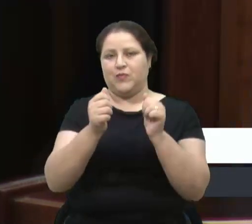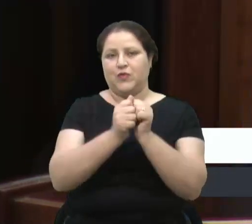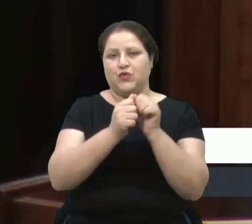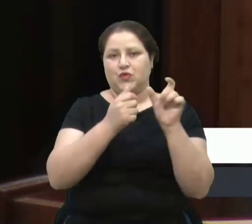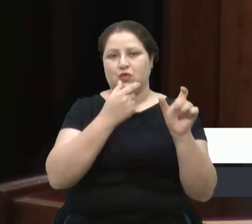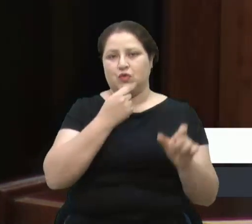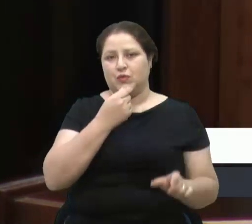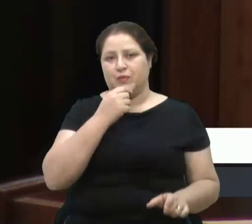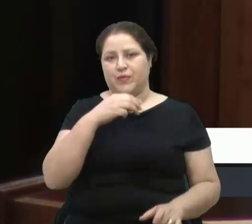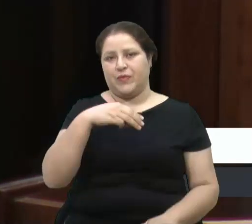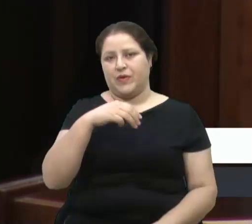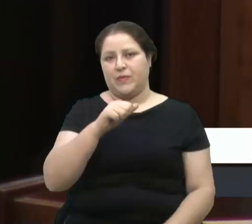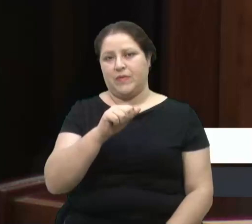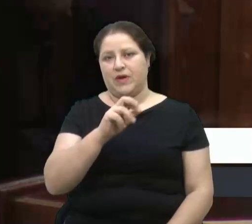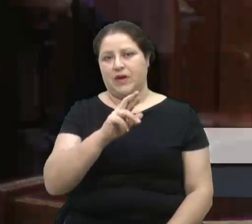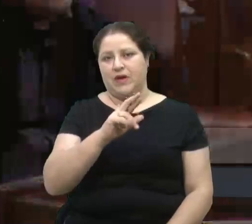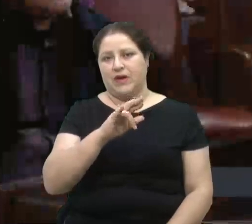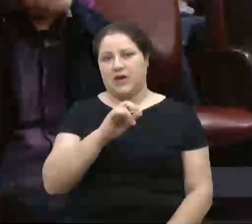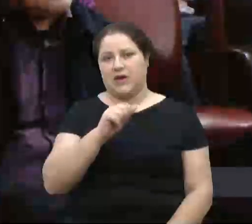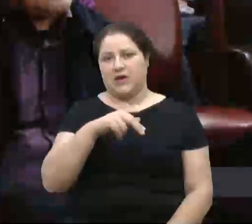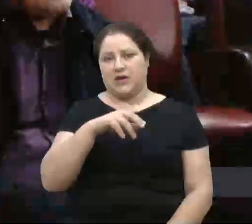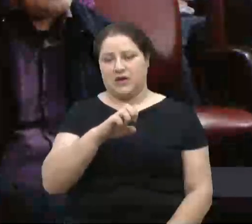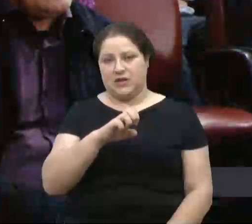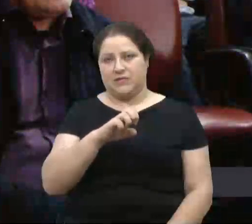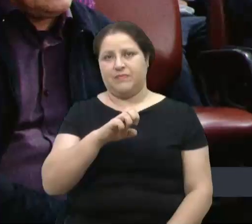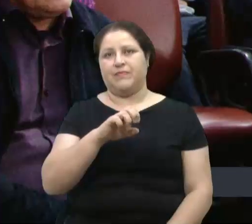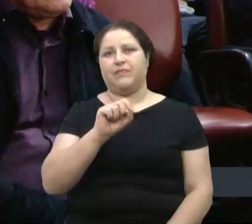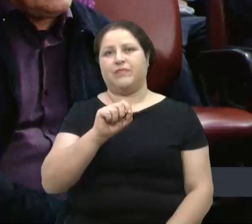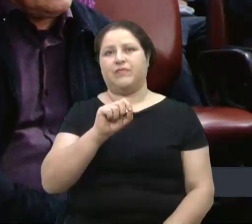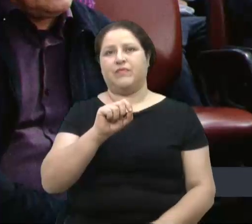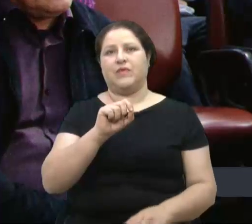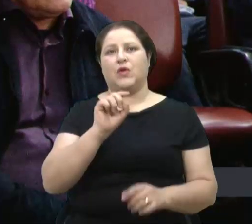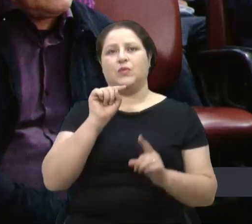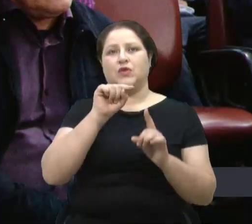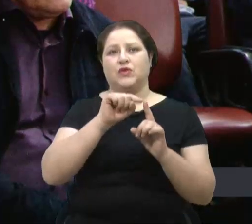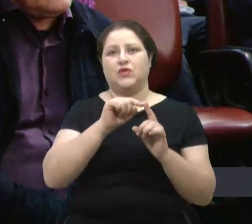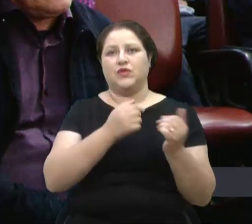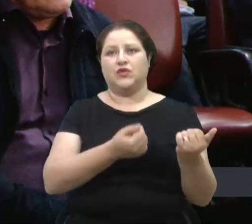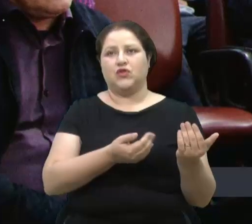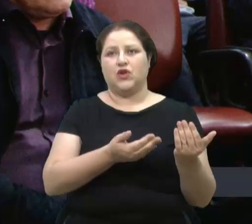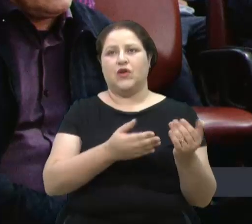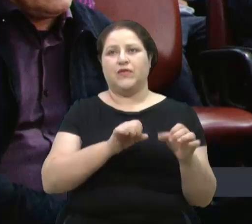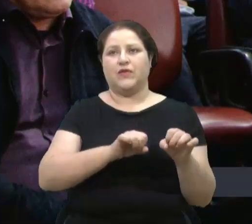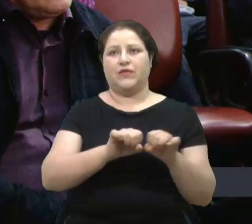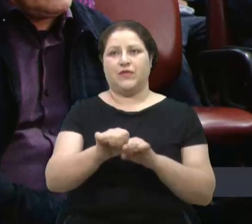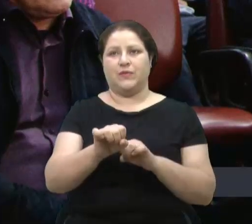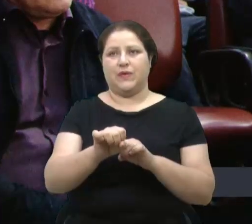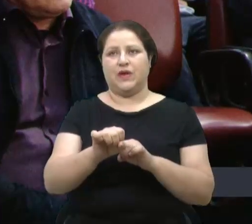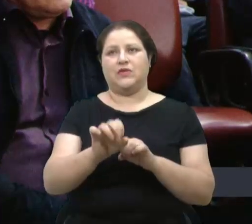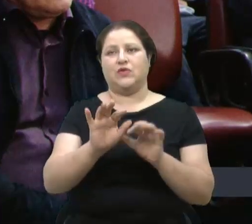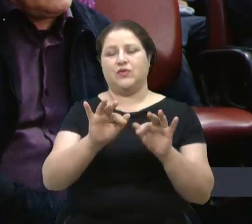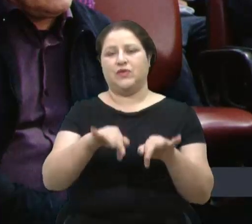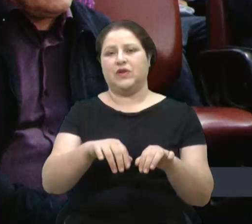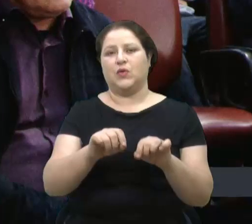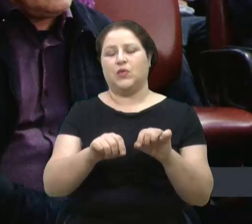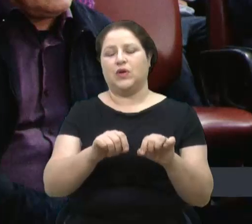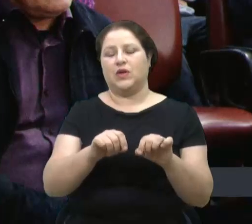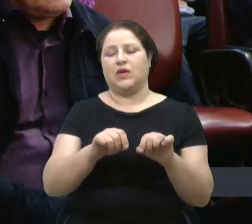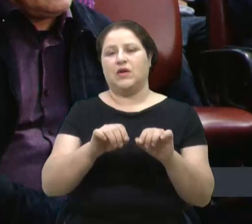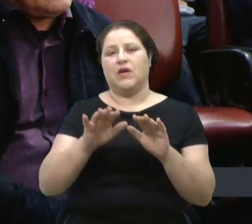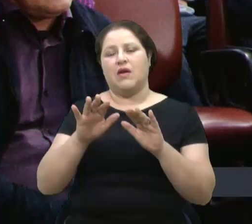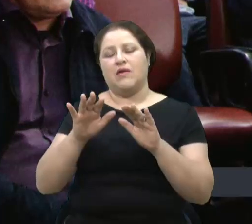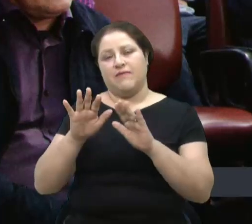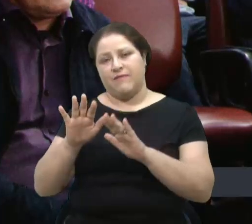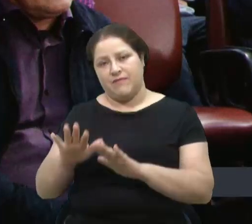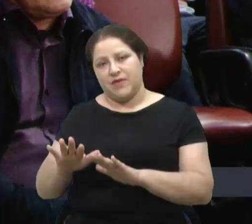objetivo dessa escola é fazer com que o jovem ao final do seu do seu curso não simplesmente fique